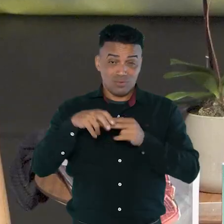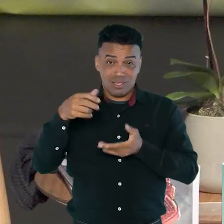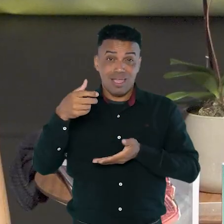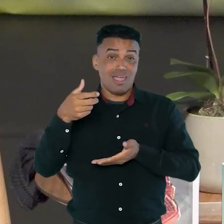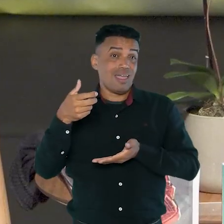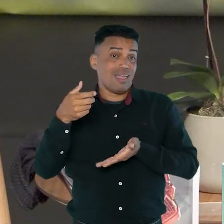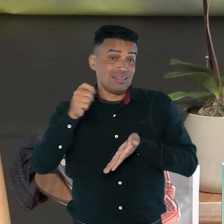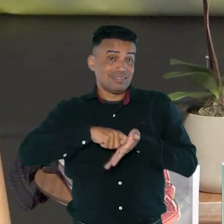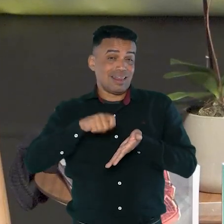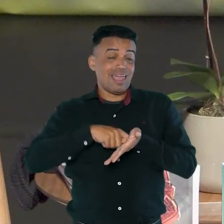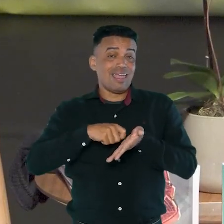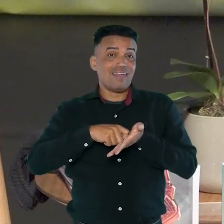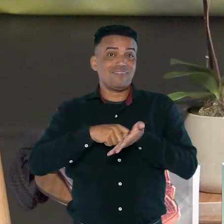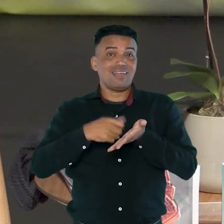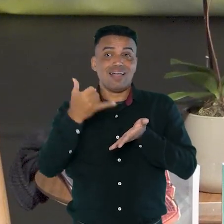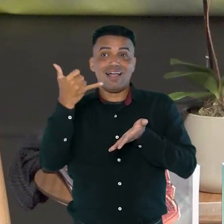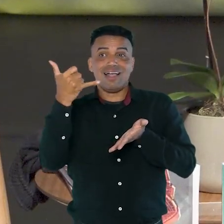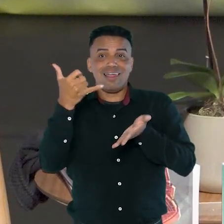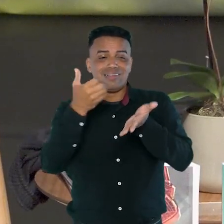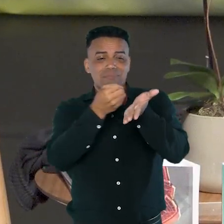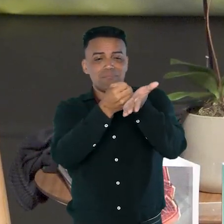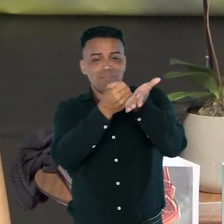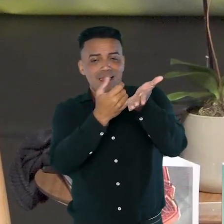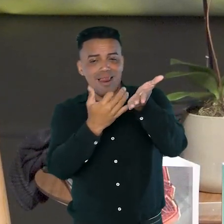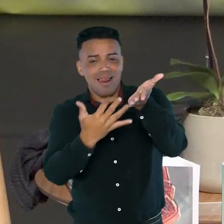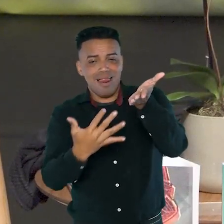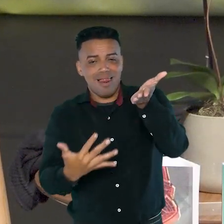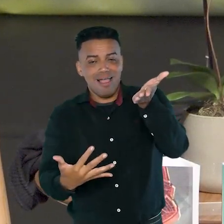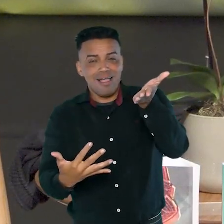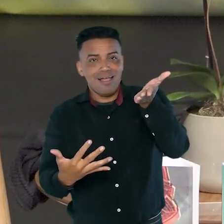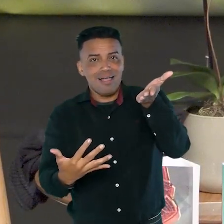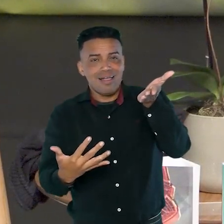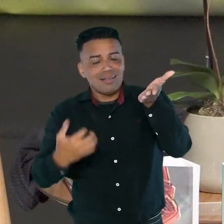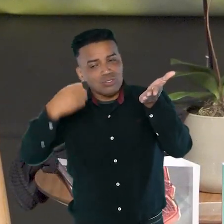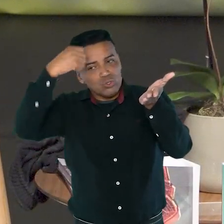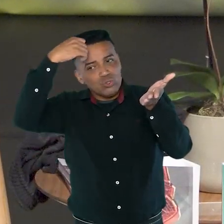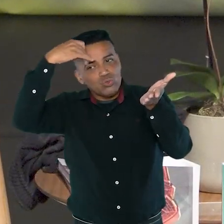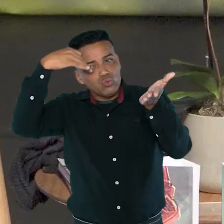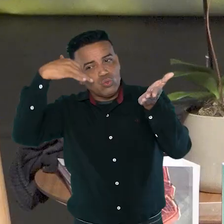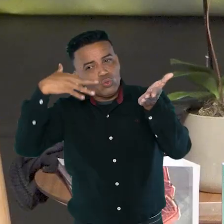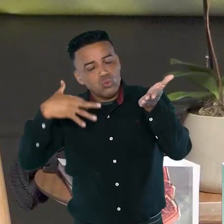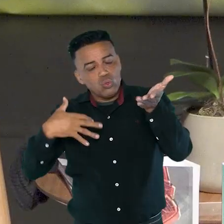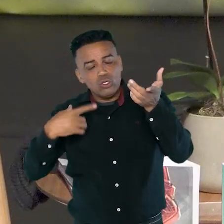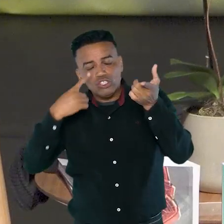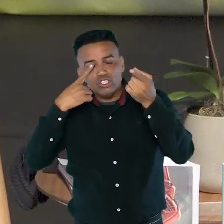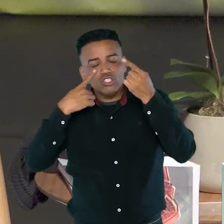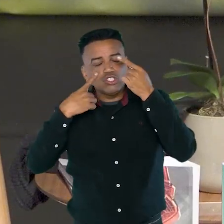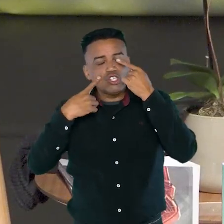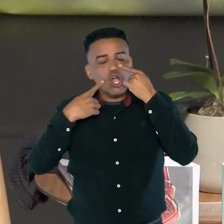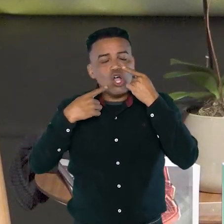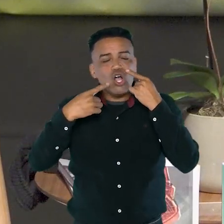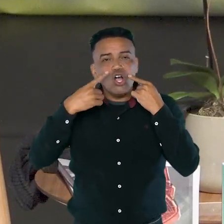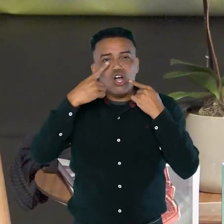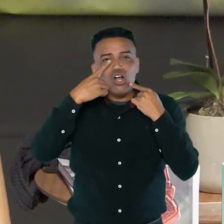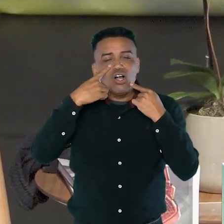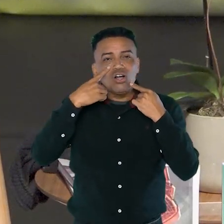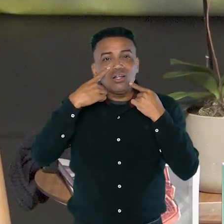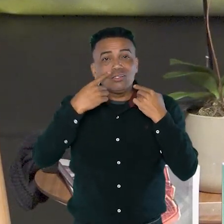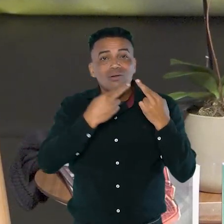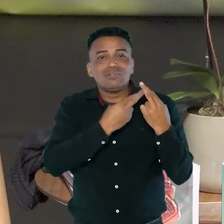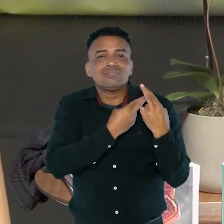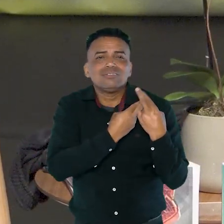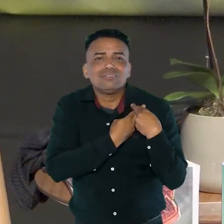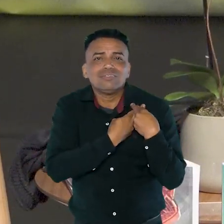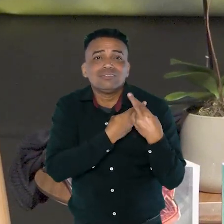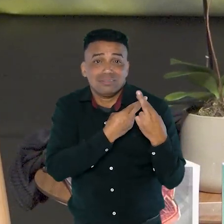sangra. Ela sua e ela chora. Porque é uma responsabilidade não de quem vai